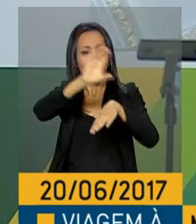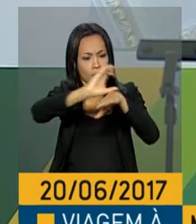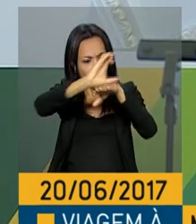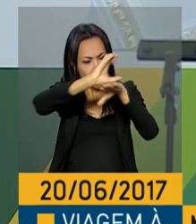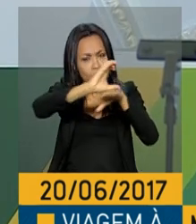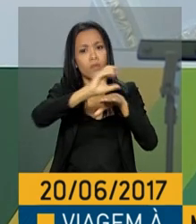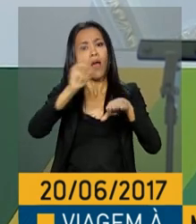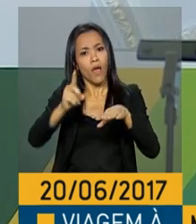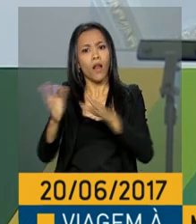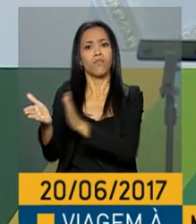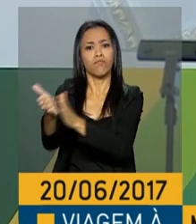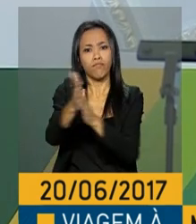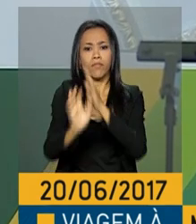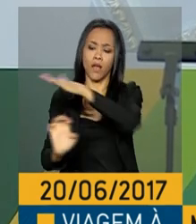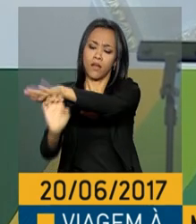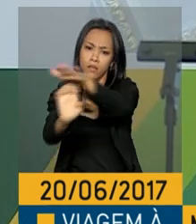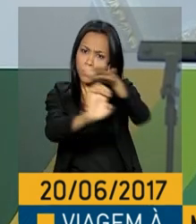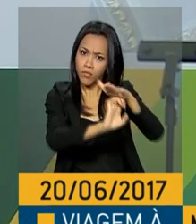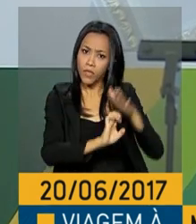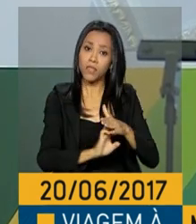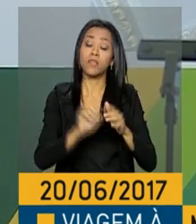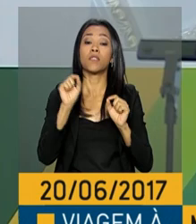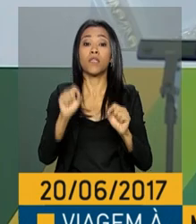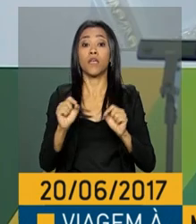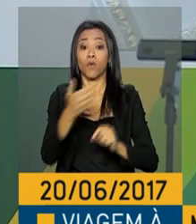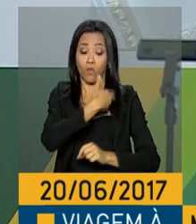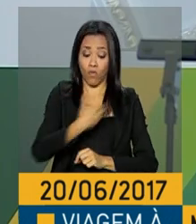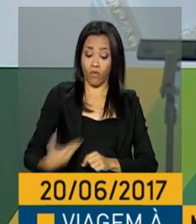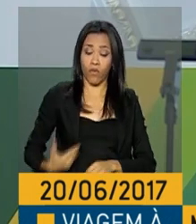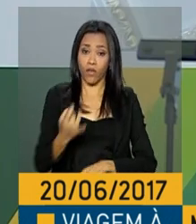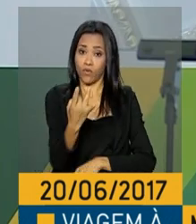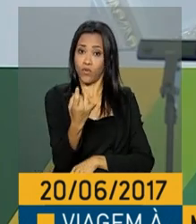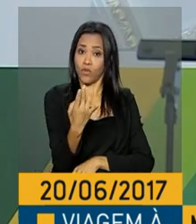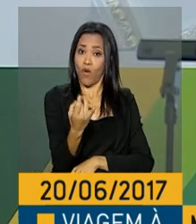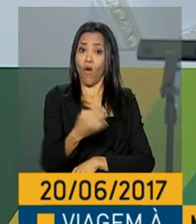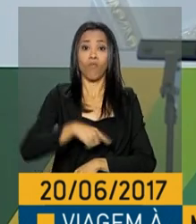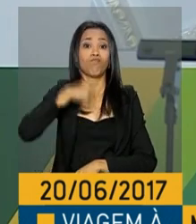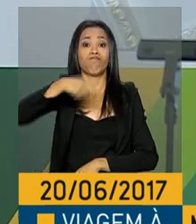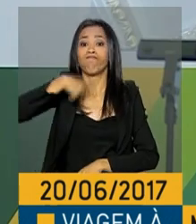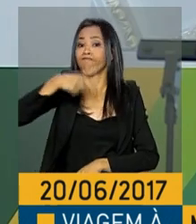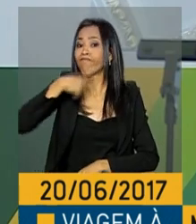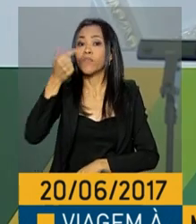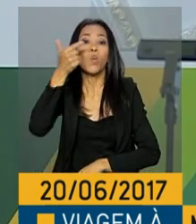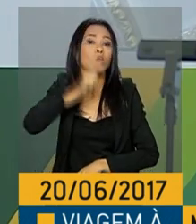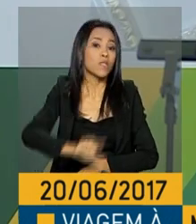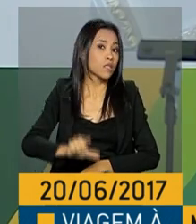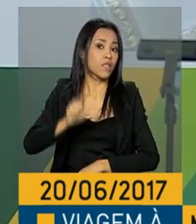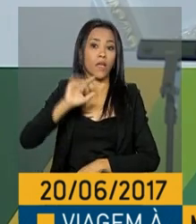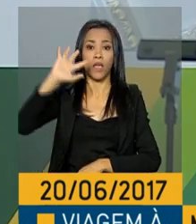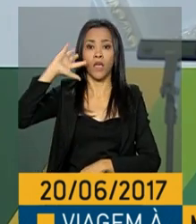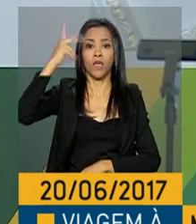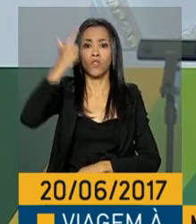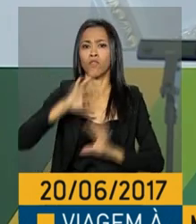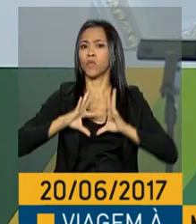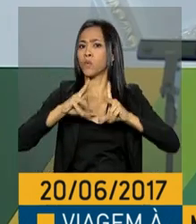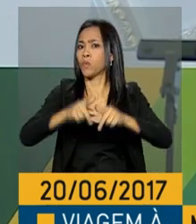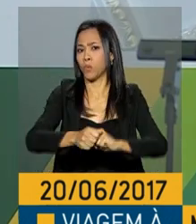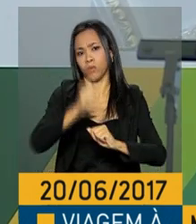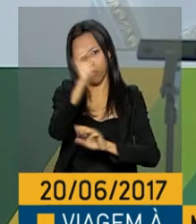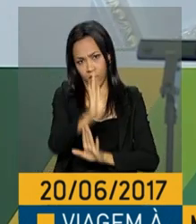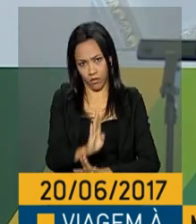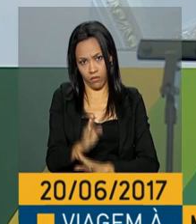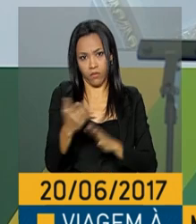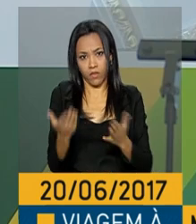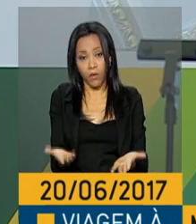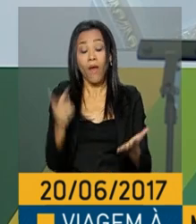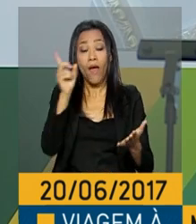privada, na convicção de que o Estado sozinho não consegue prover a todas as necessidades do país. Então, é